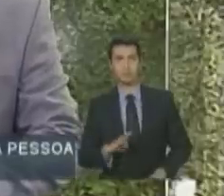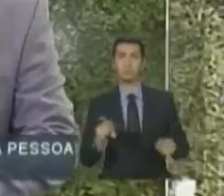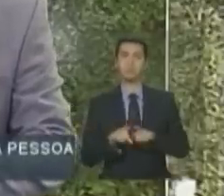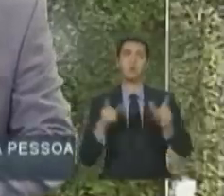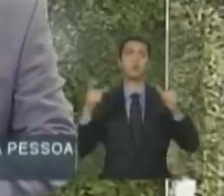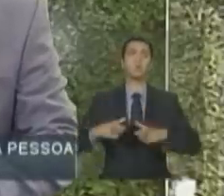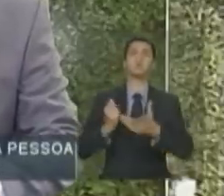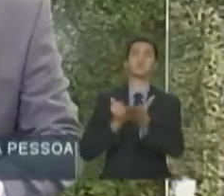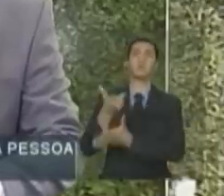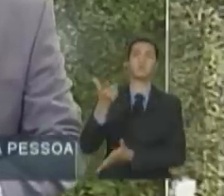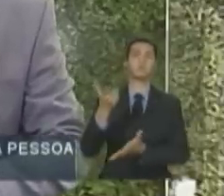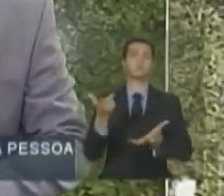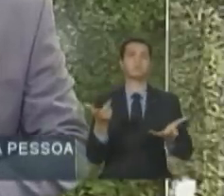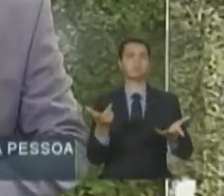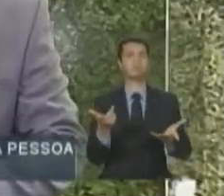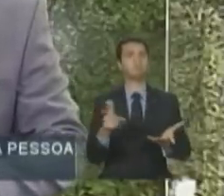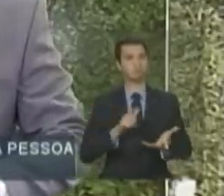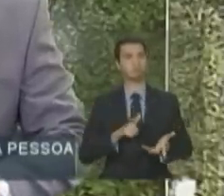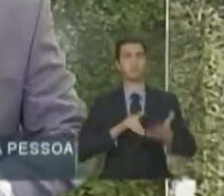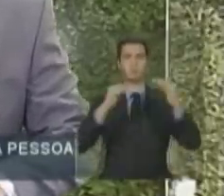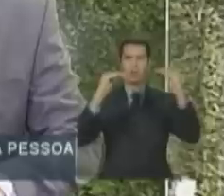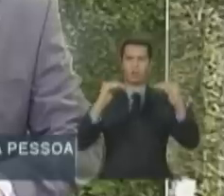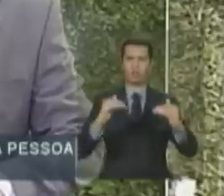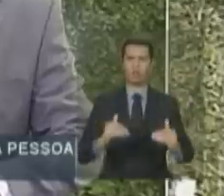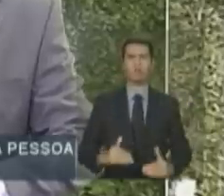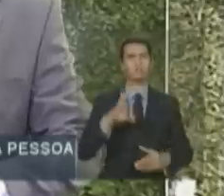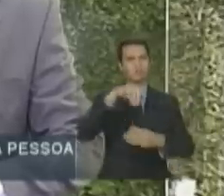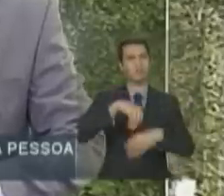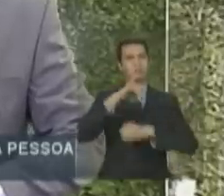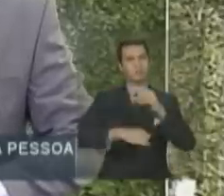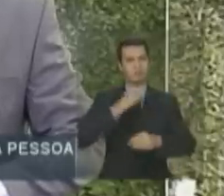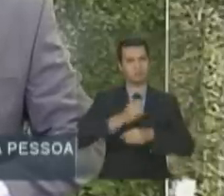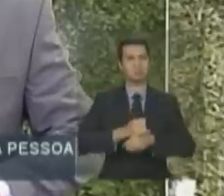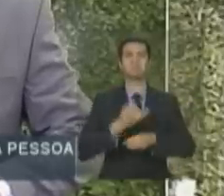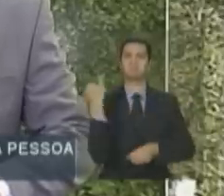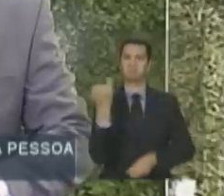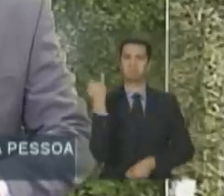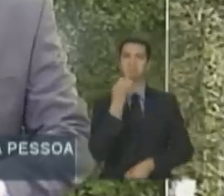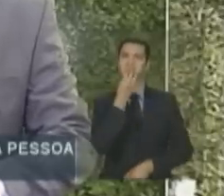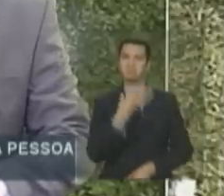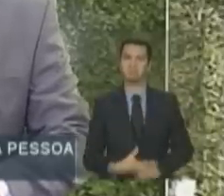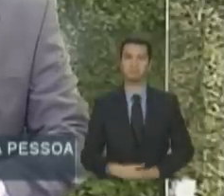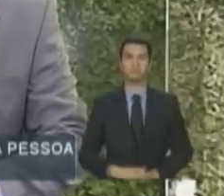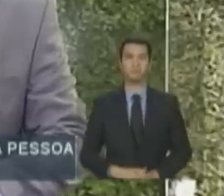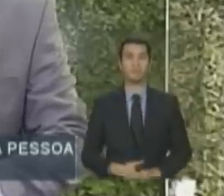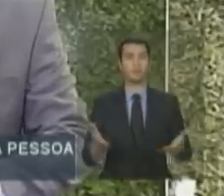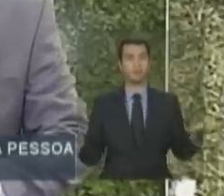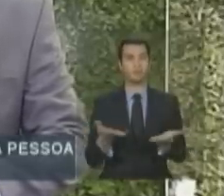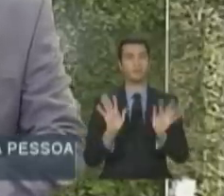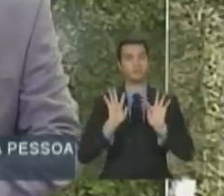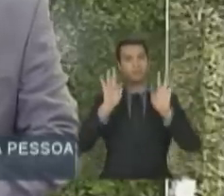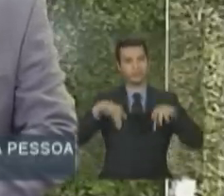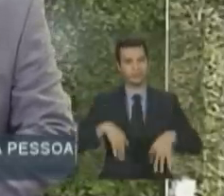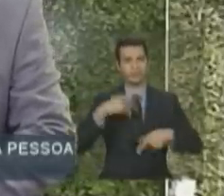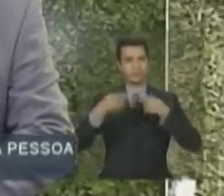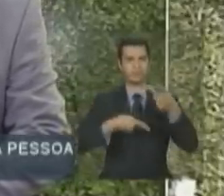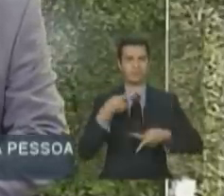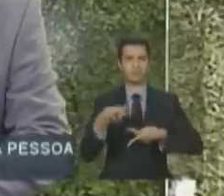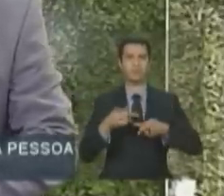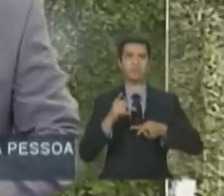encontrar esses produtos. Também é uma ação bastante importante. E, para finalizar as ações,